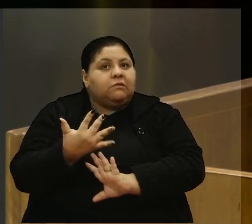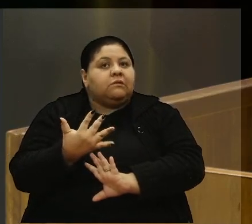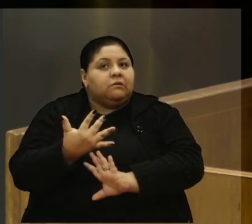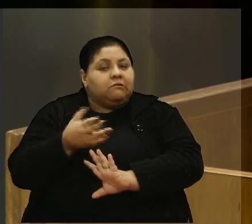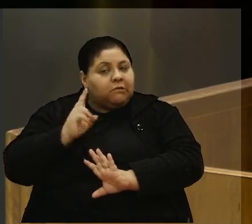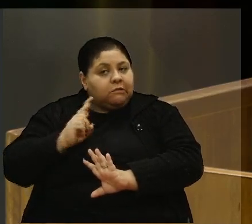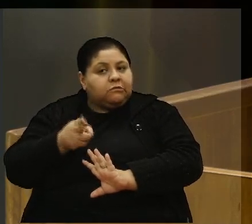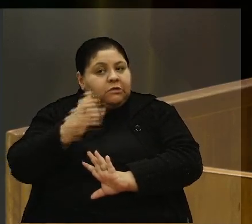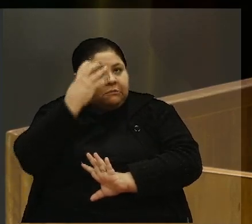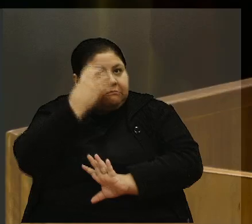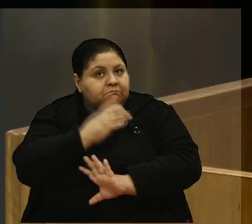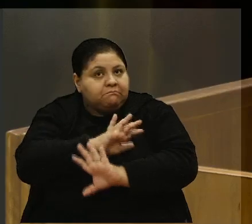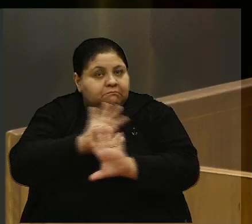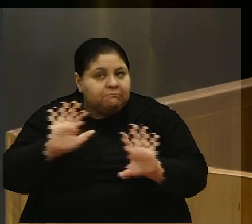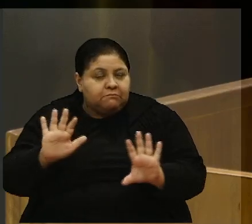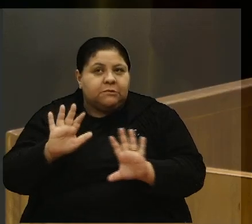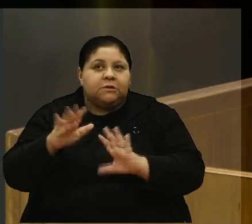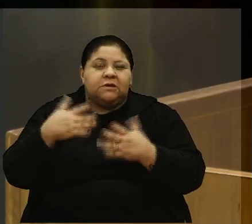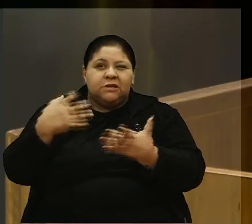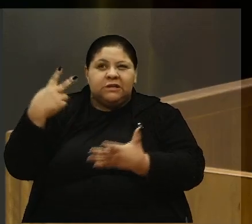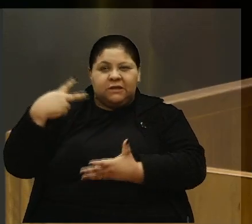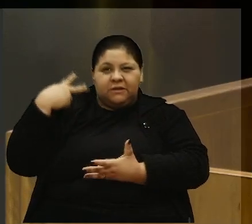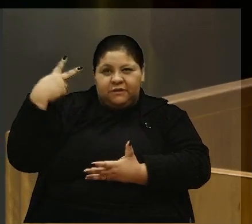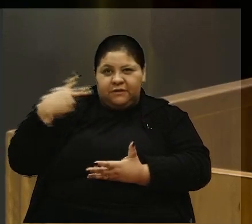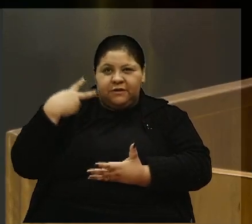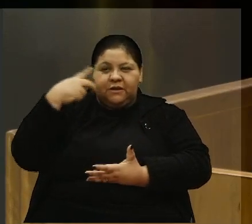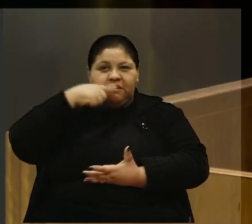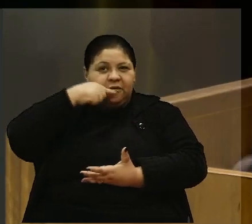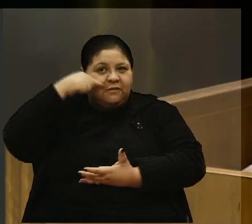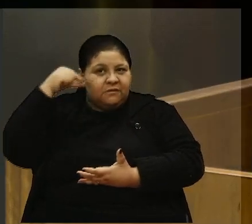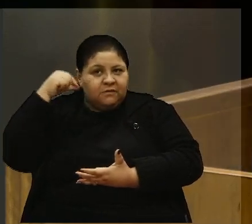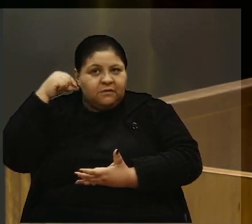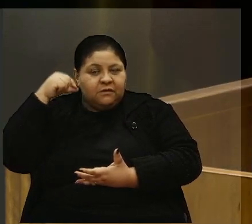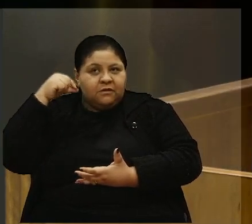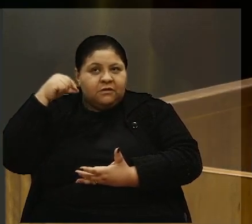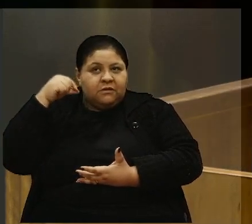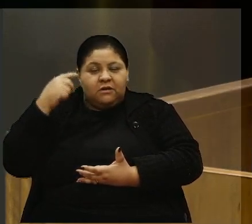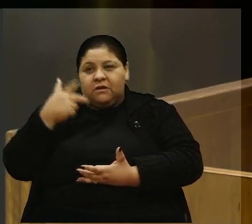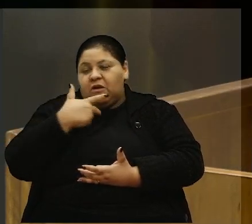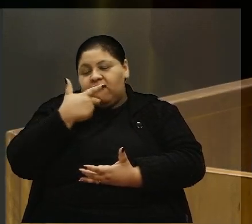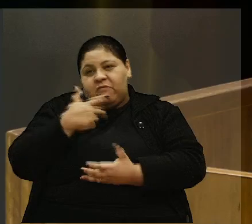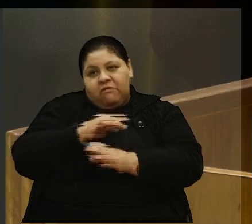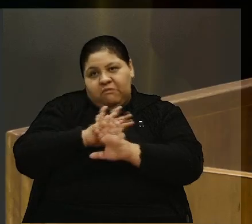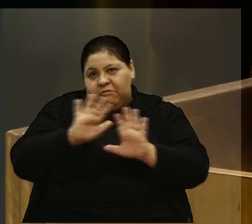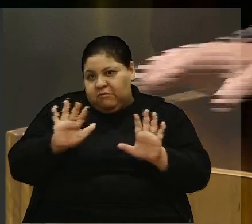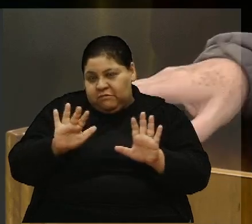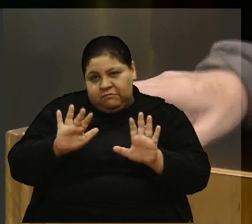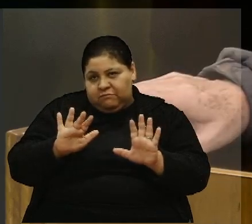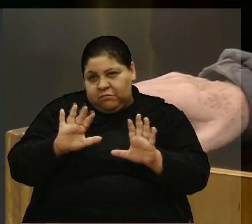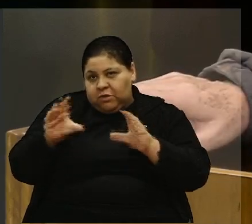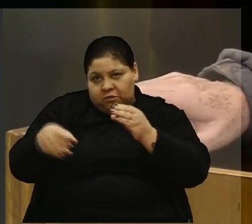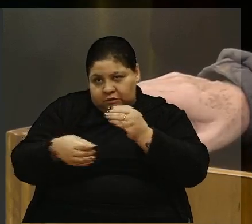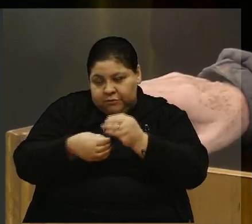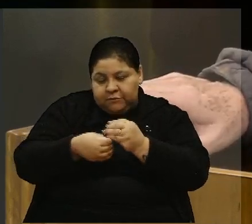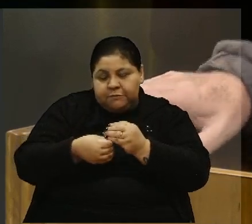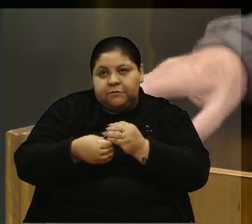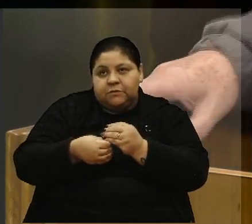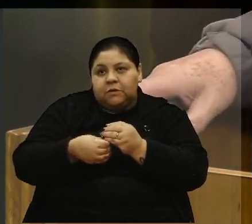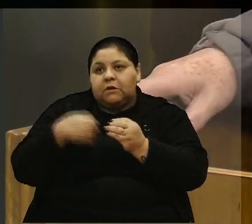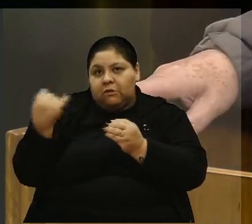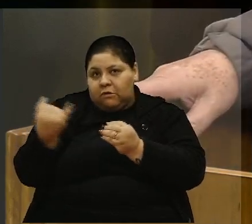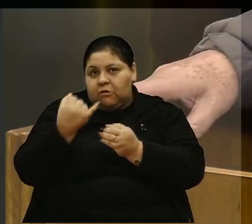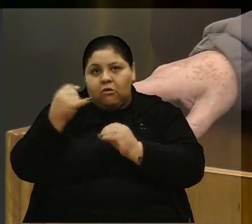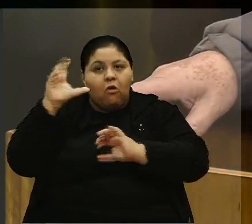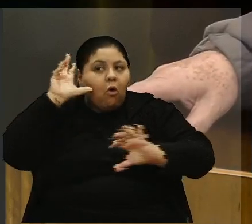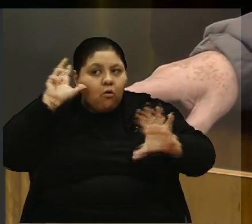séria. Então, vereador Aldonei, eu diria, em cima da sua fala, que de fato é importante